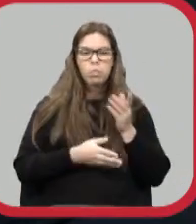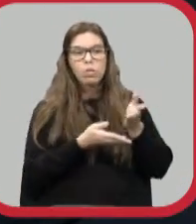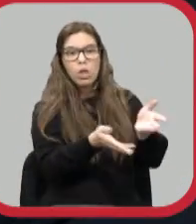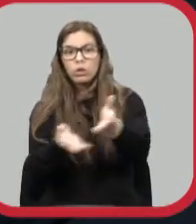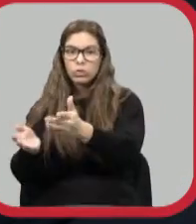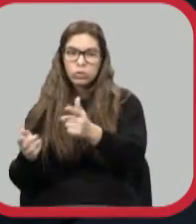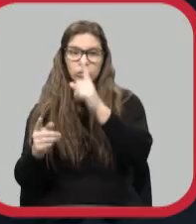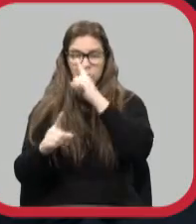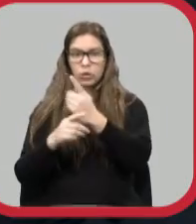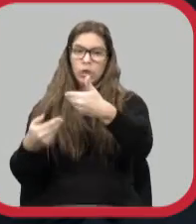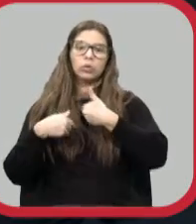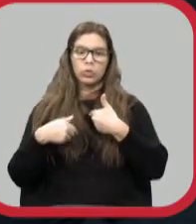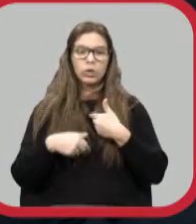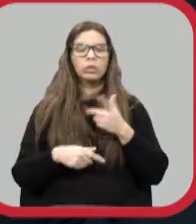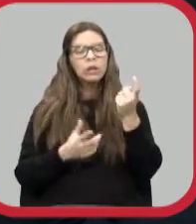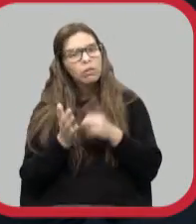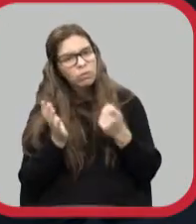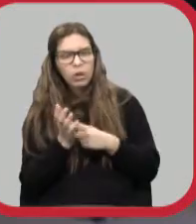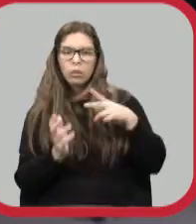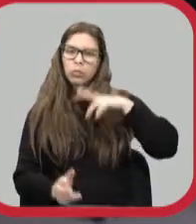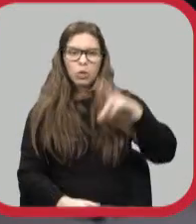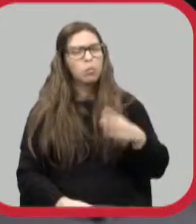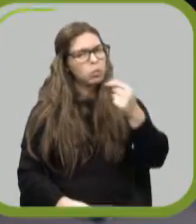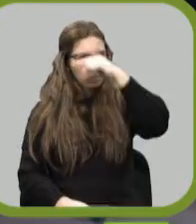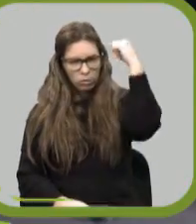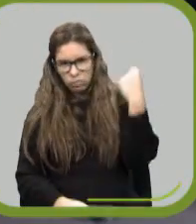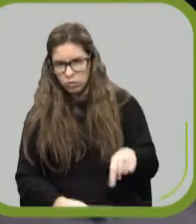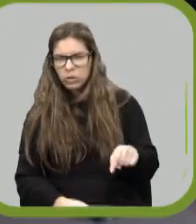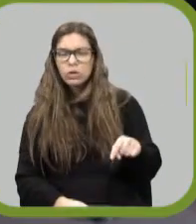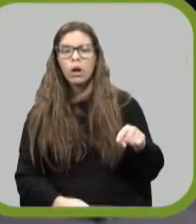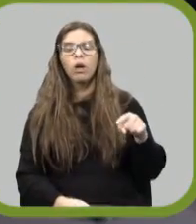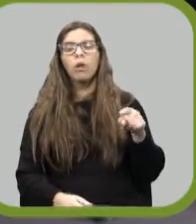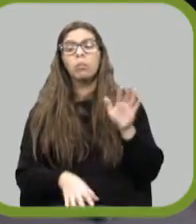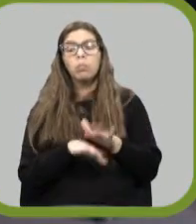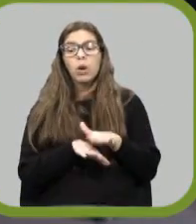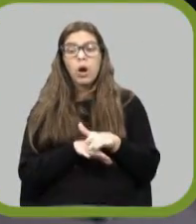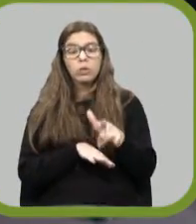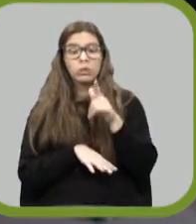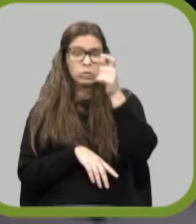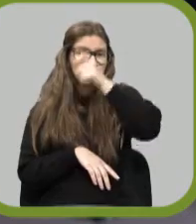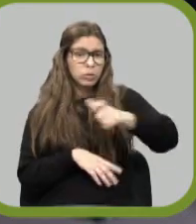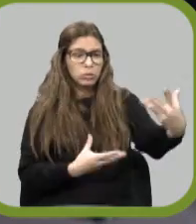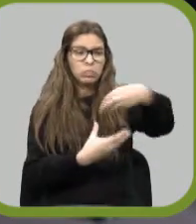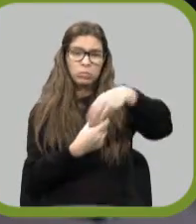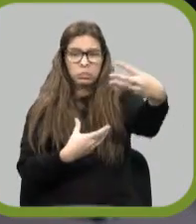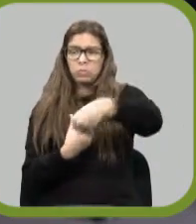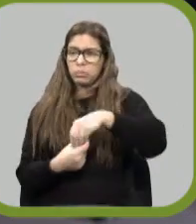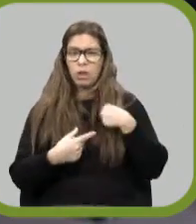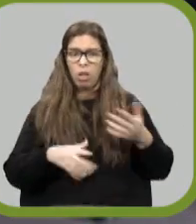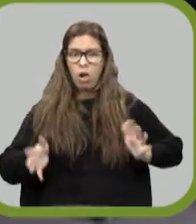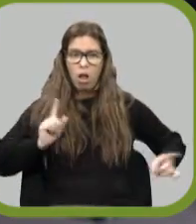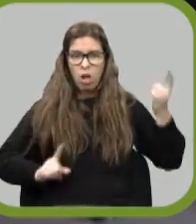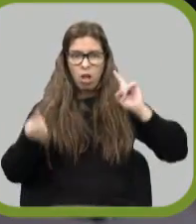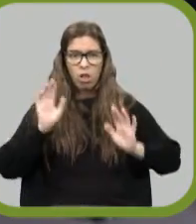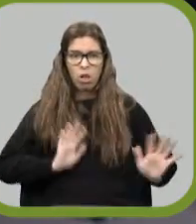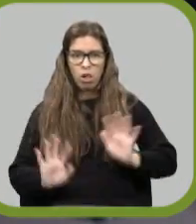outros, não é? E portanto eu acho que isso é muito necessário em Portugal. Tem sido muito difícil porque, ponto número 1, as pessoas não se envolvem nas organizações, ponto